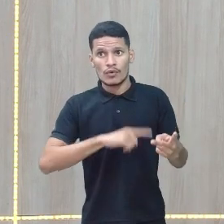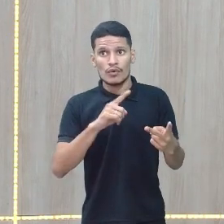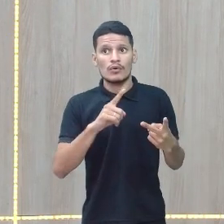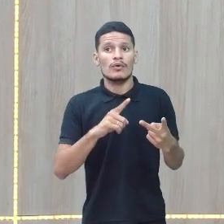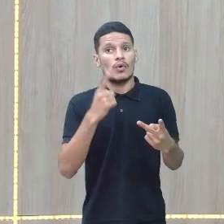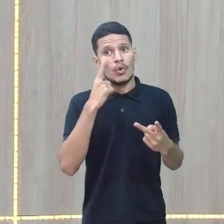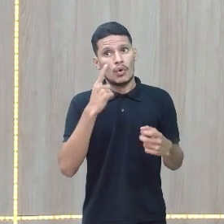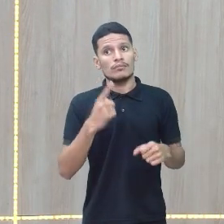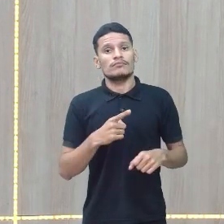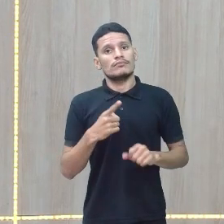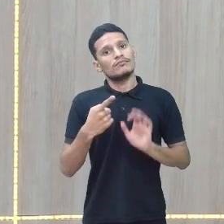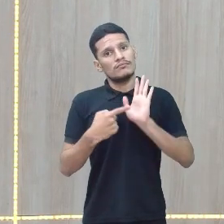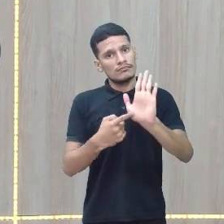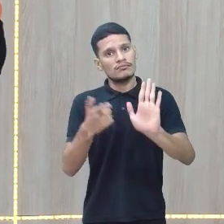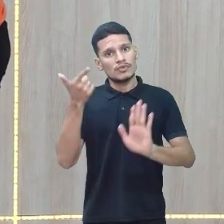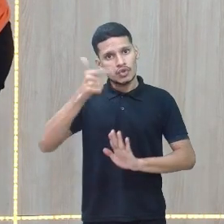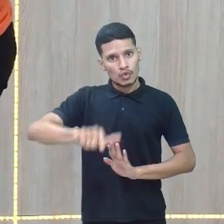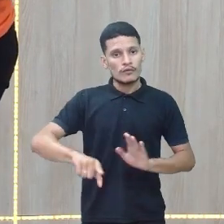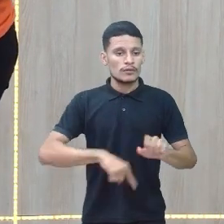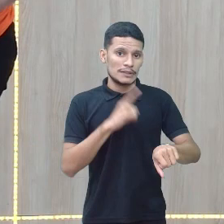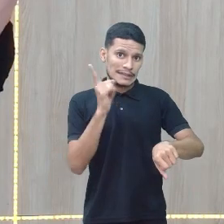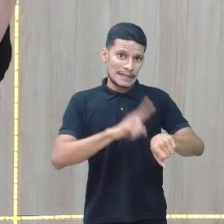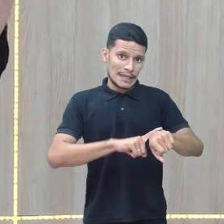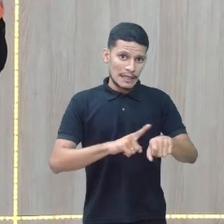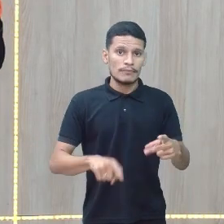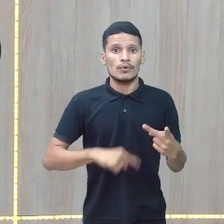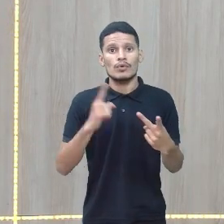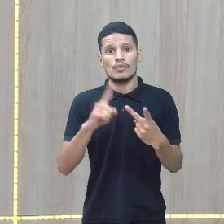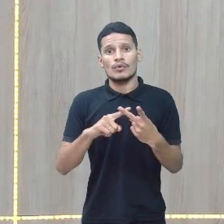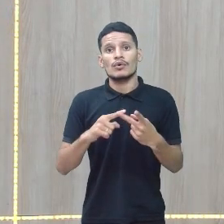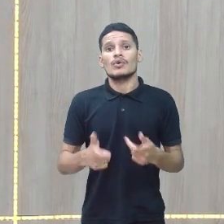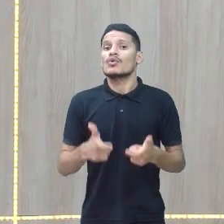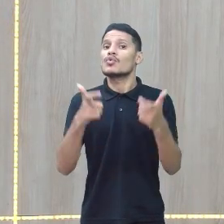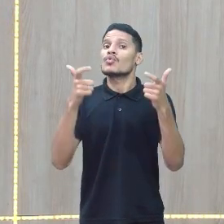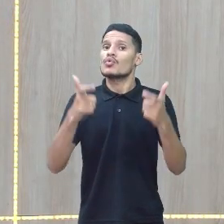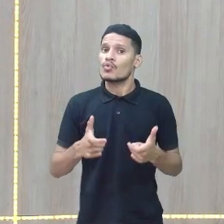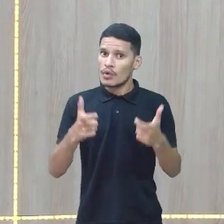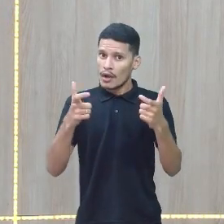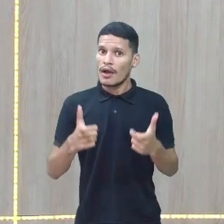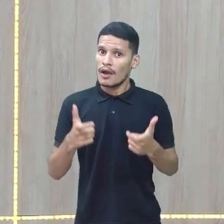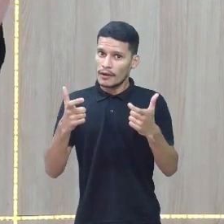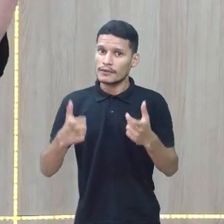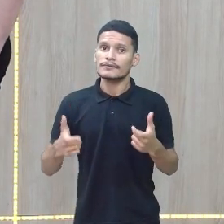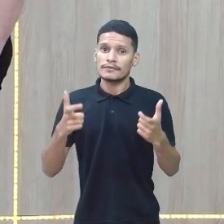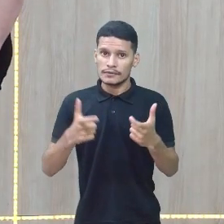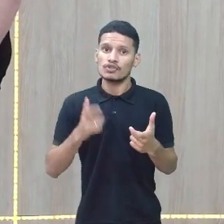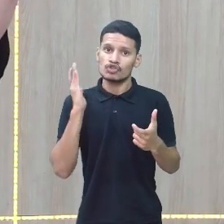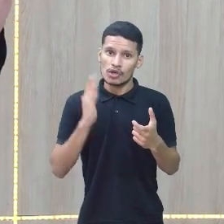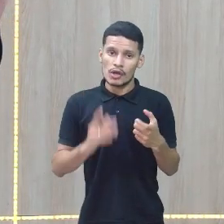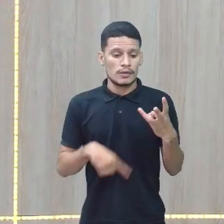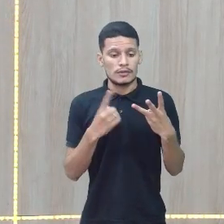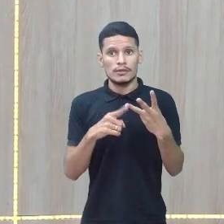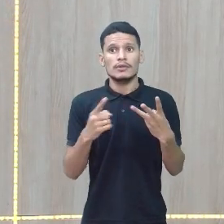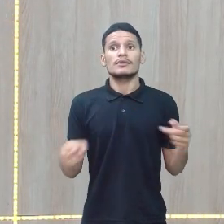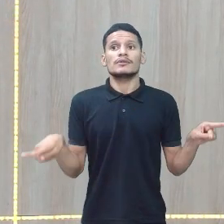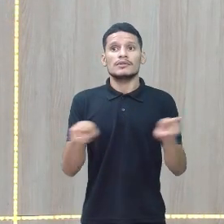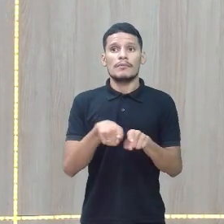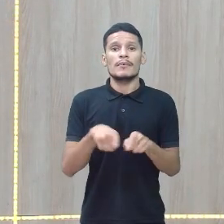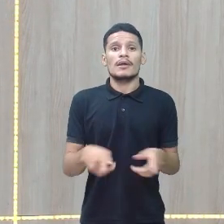ver? De tempo, de lugar, não é? E